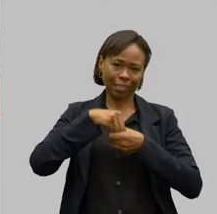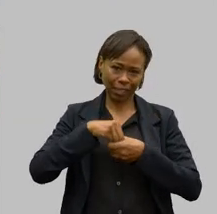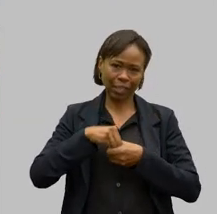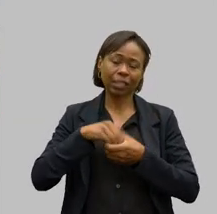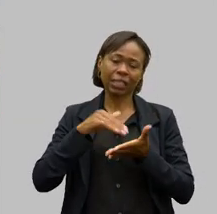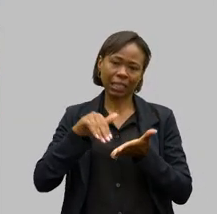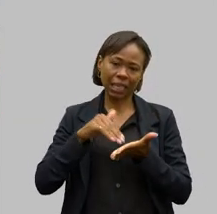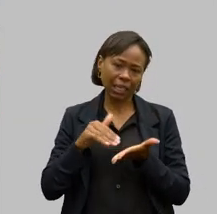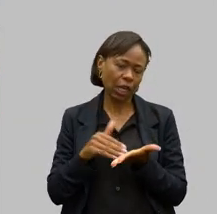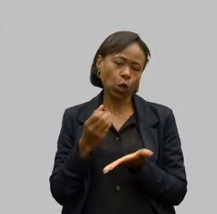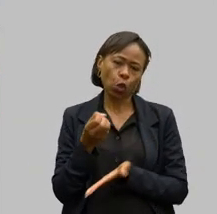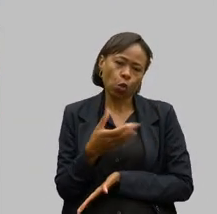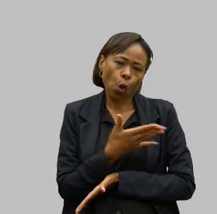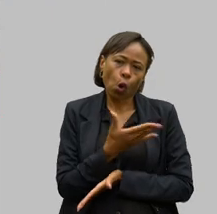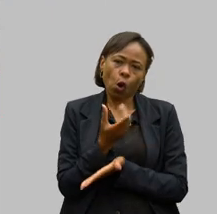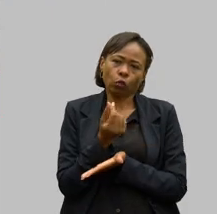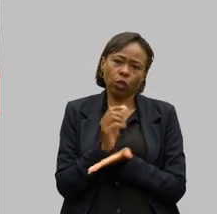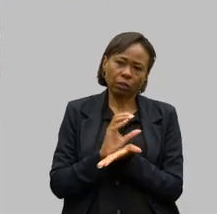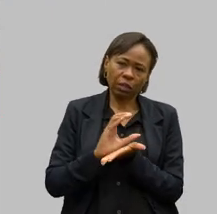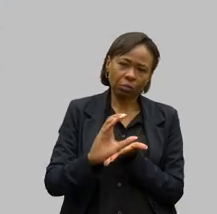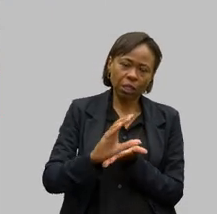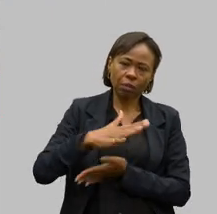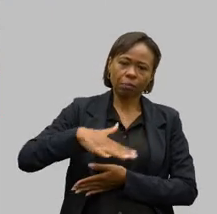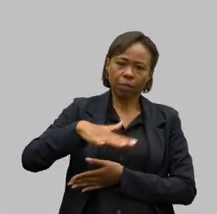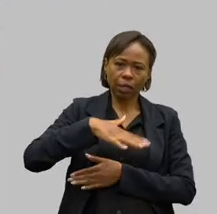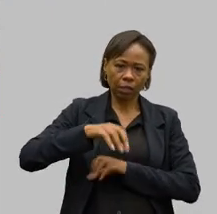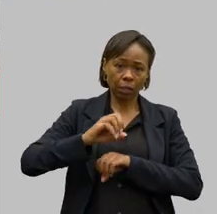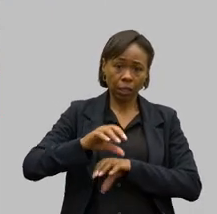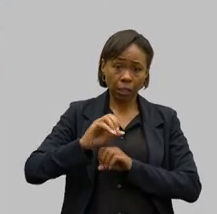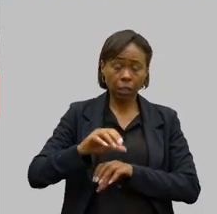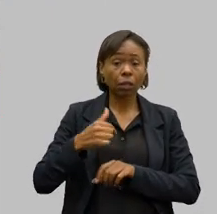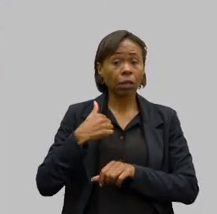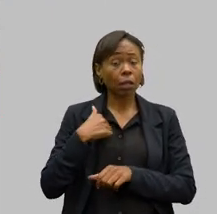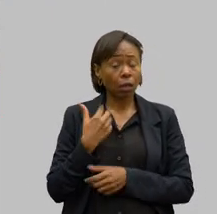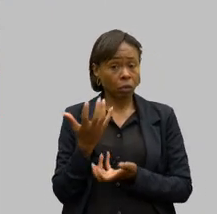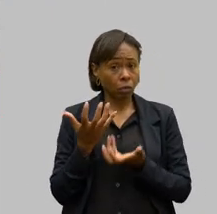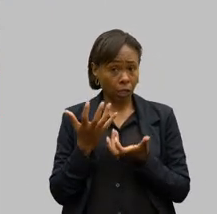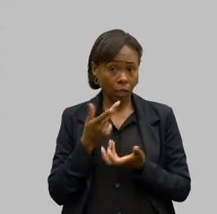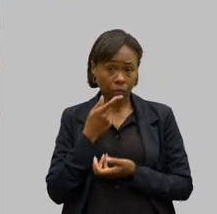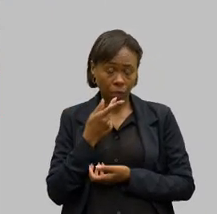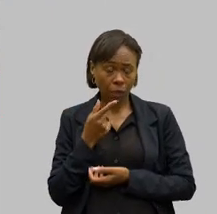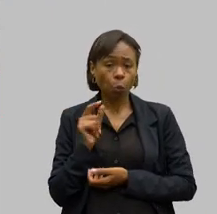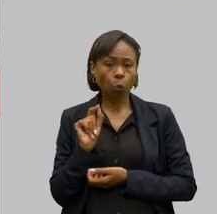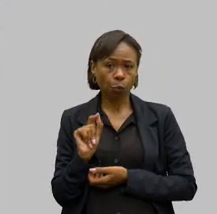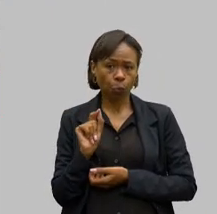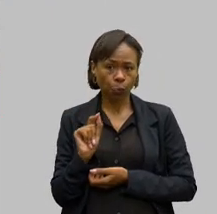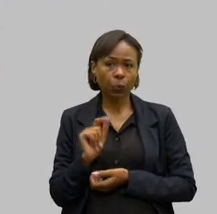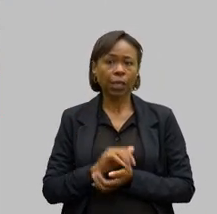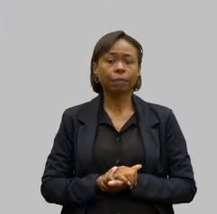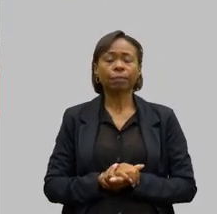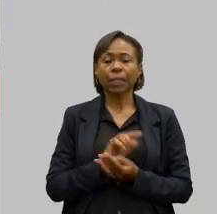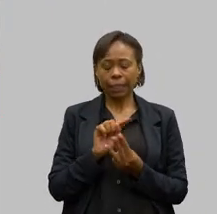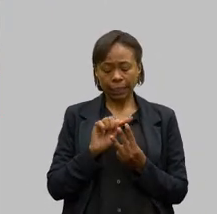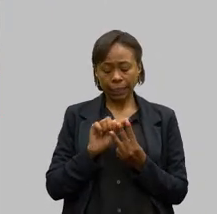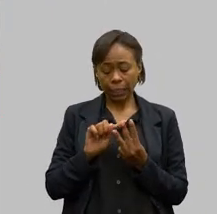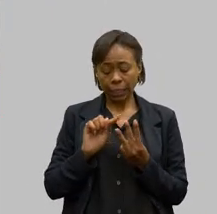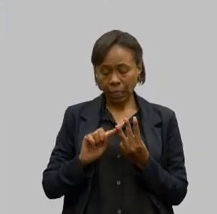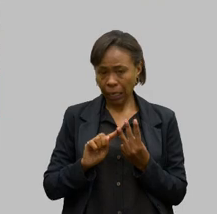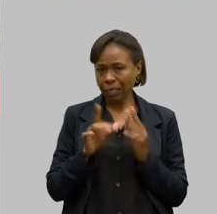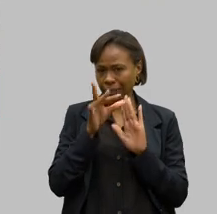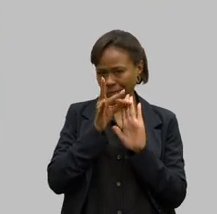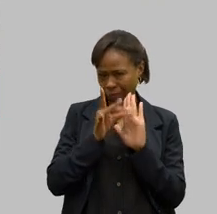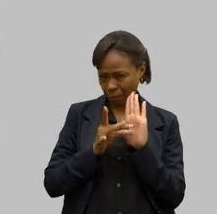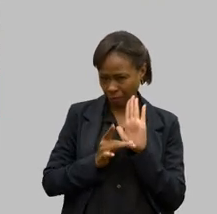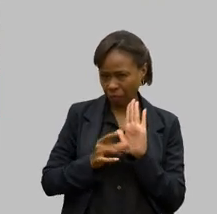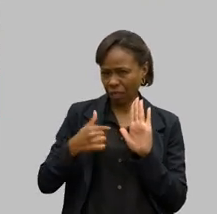trazendo novos investimentos para a área educacional. E eu queria falar aqui hoje um pouquinho sobre três pautas que eu já discuti com